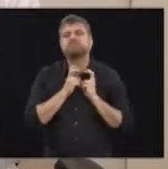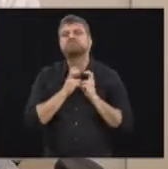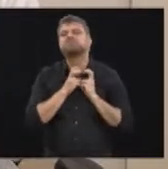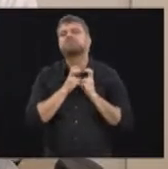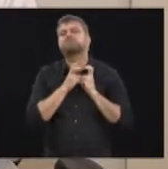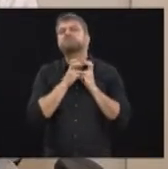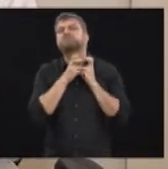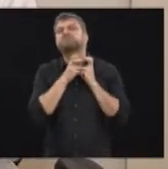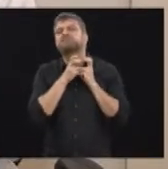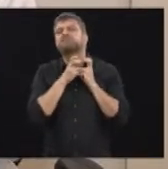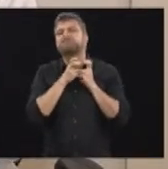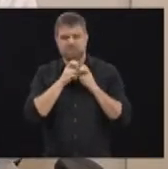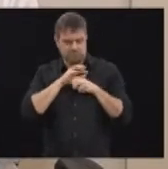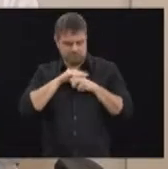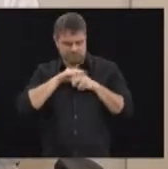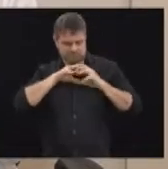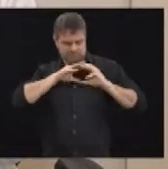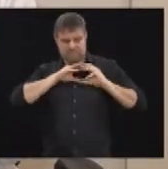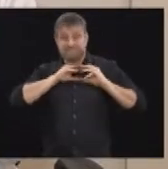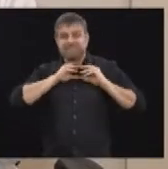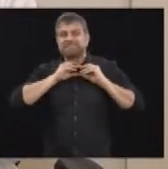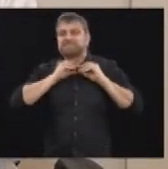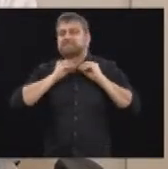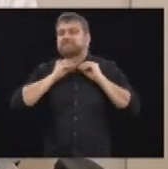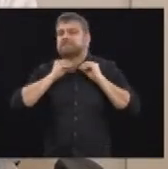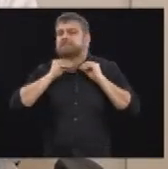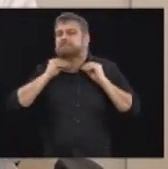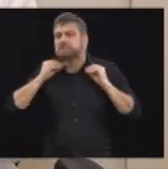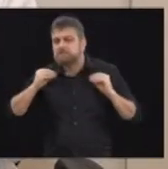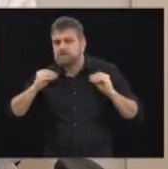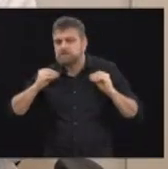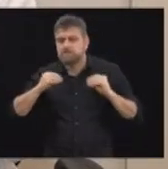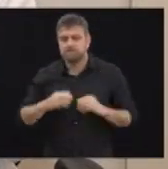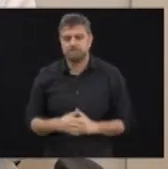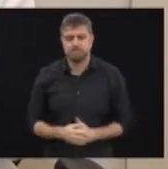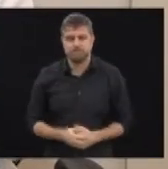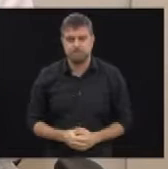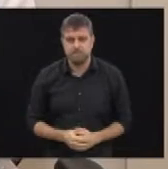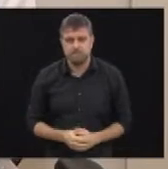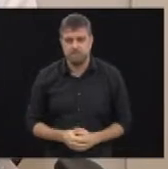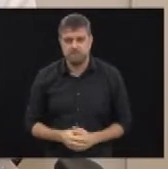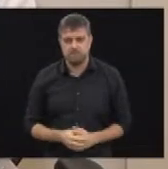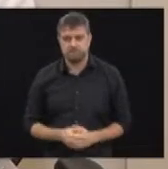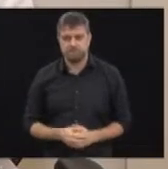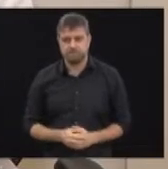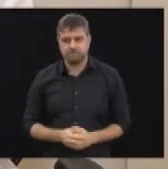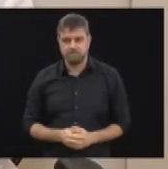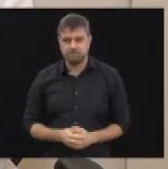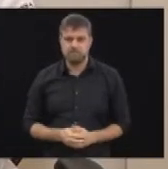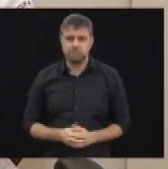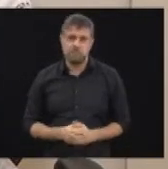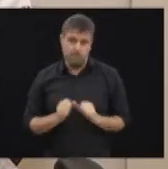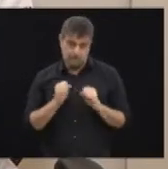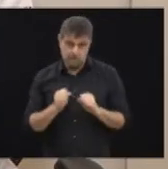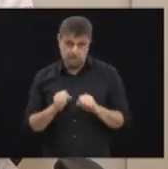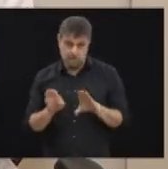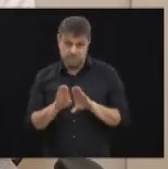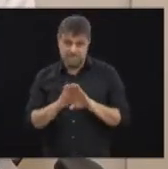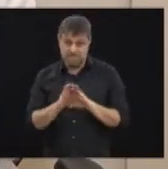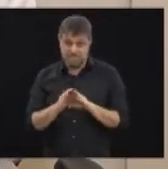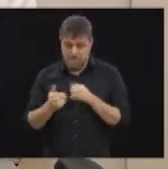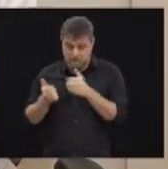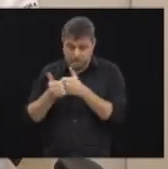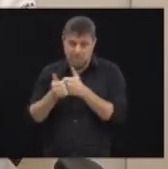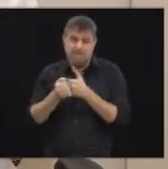o tecido que pode ter ficado aqui do tiroidiano, né? E os linfonodos,